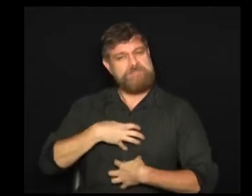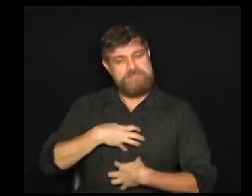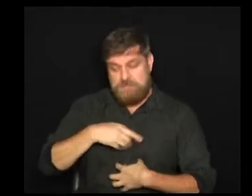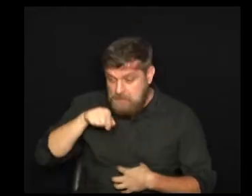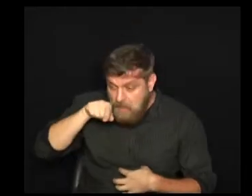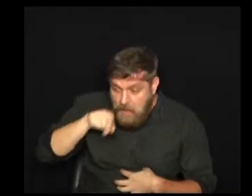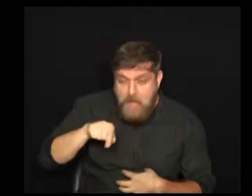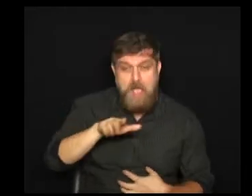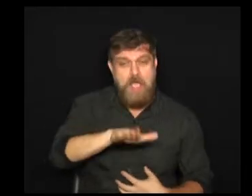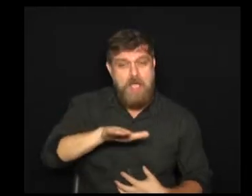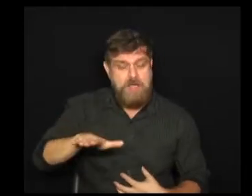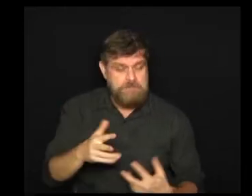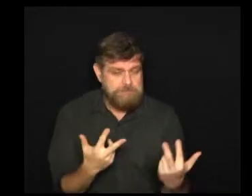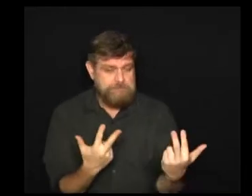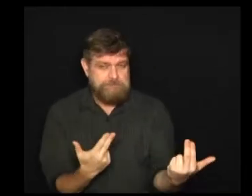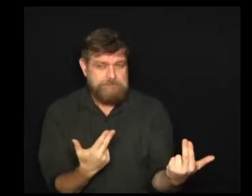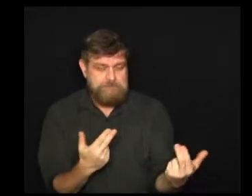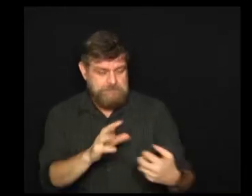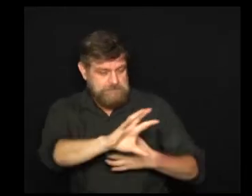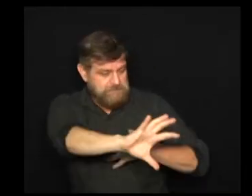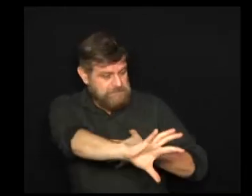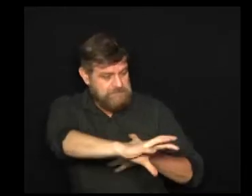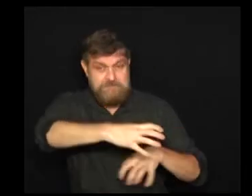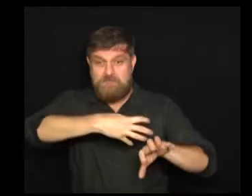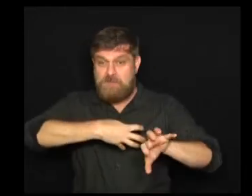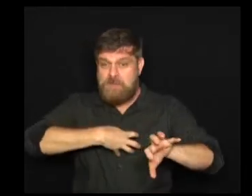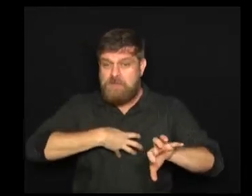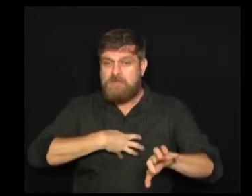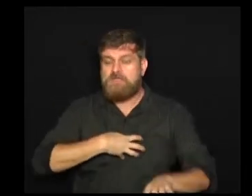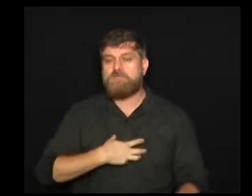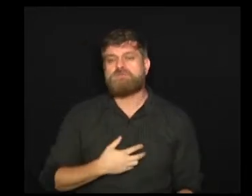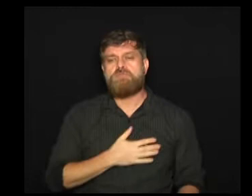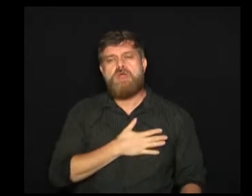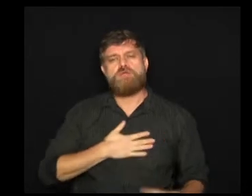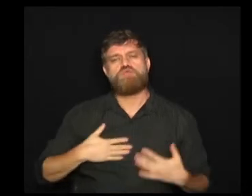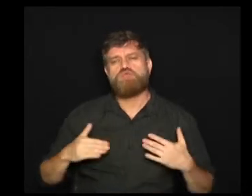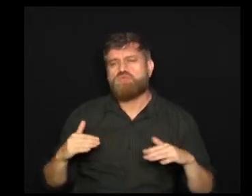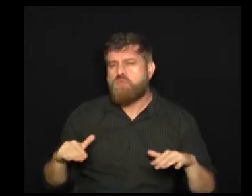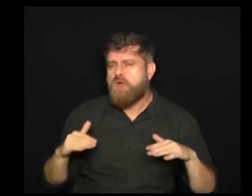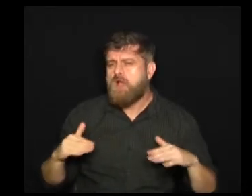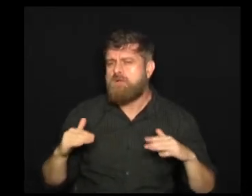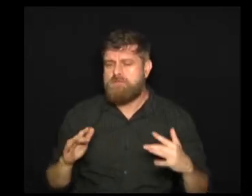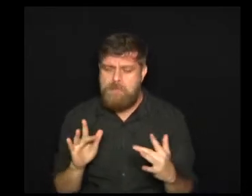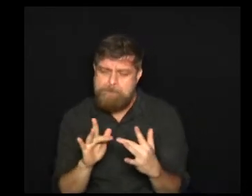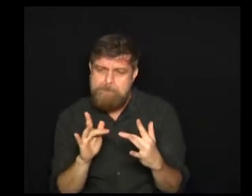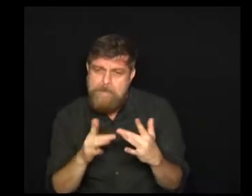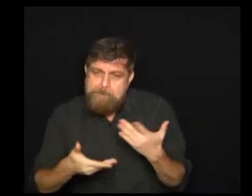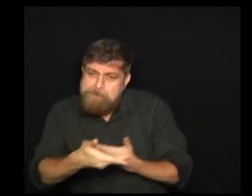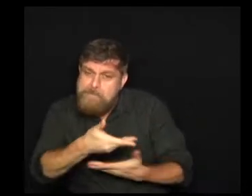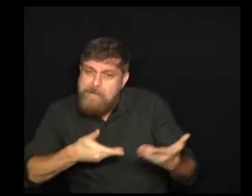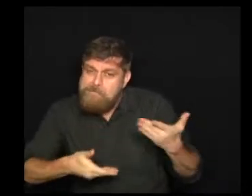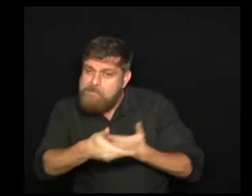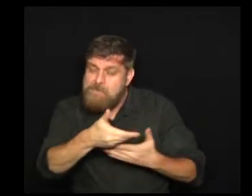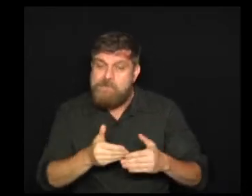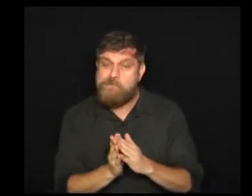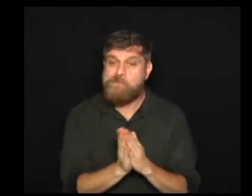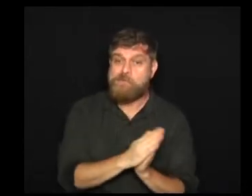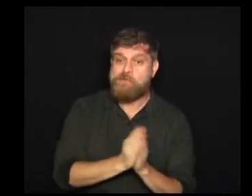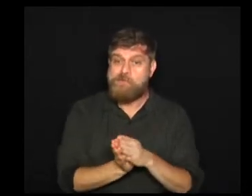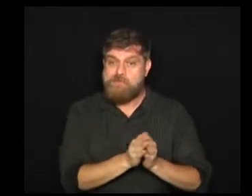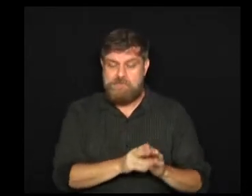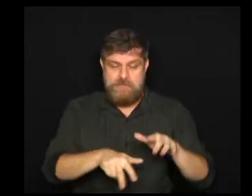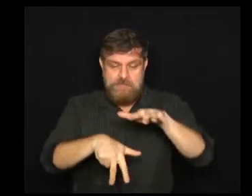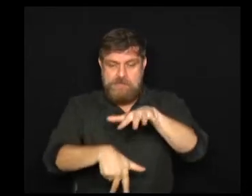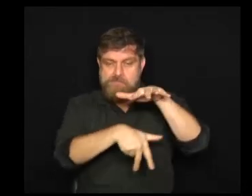esse público de uma forma mais leve, mais interativa com os bonecos, do que nós colocarmos,